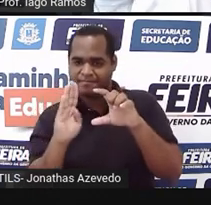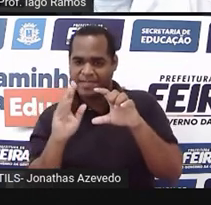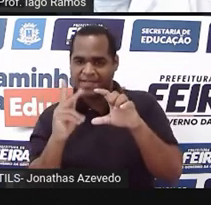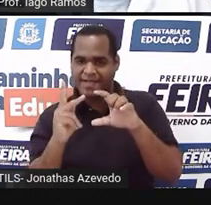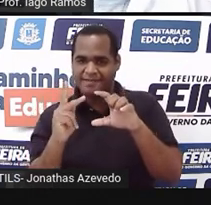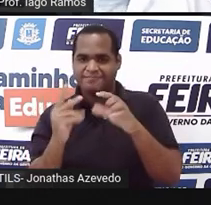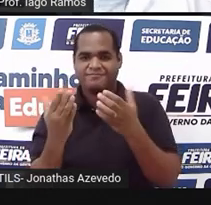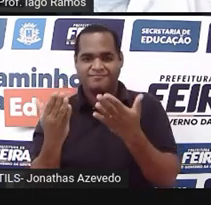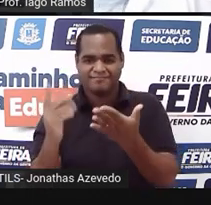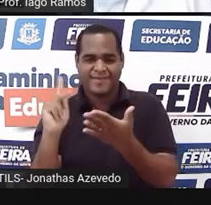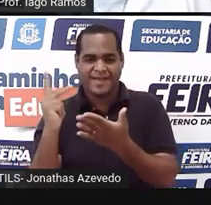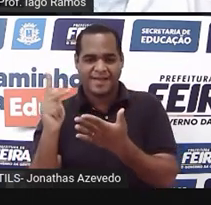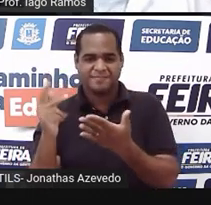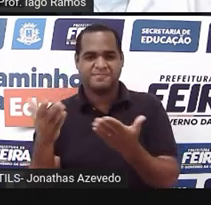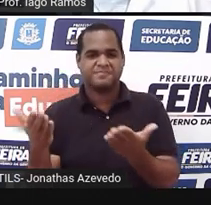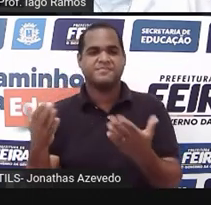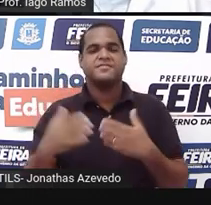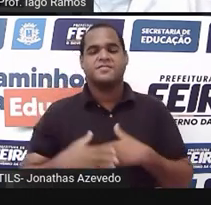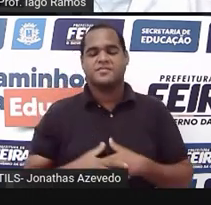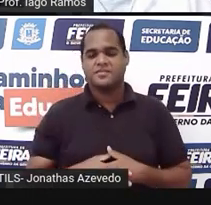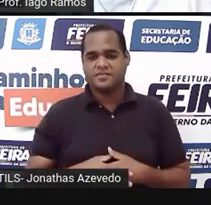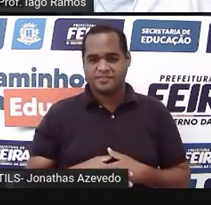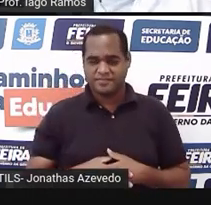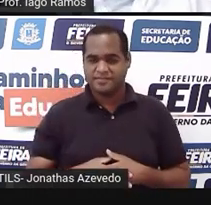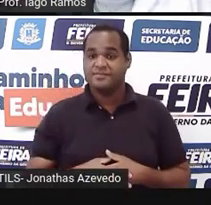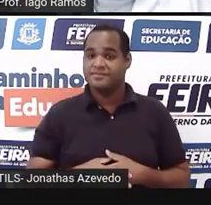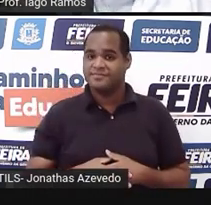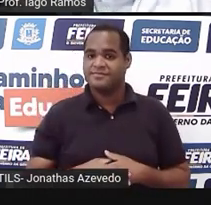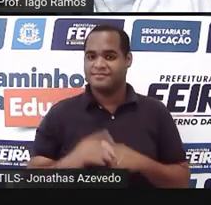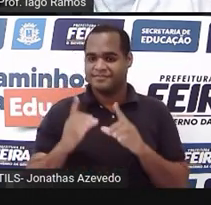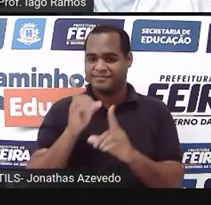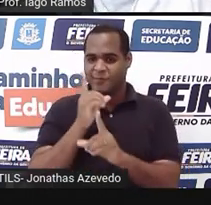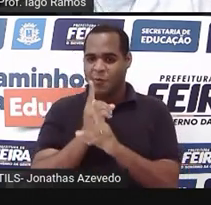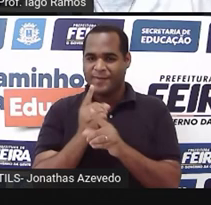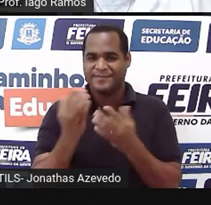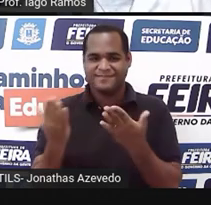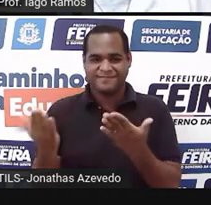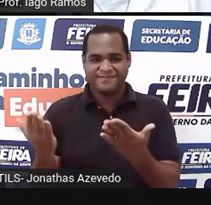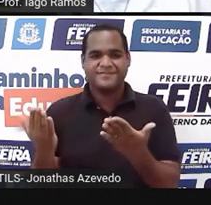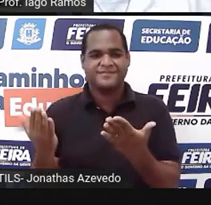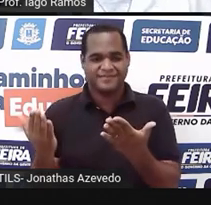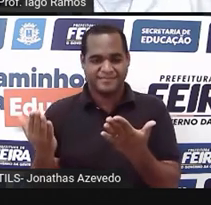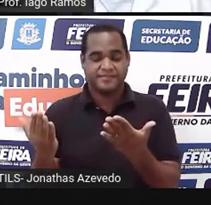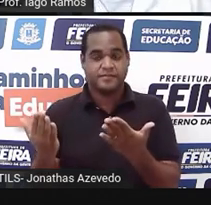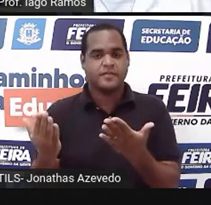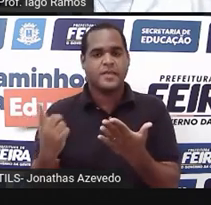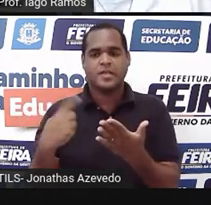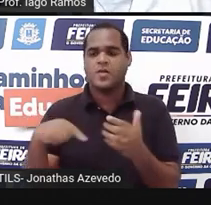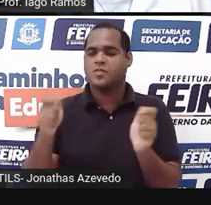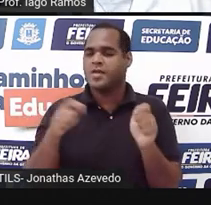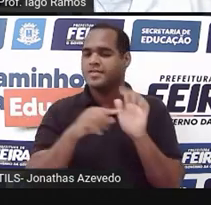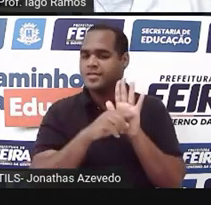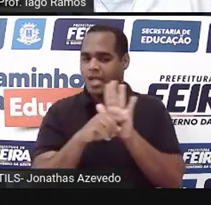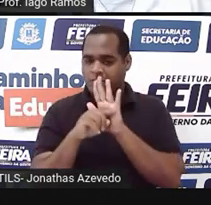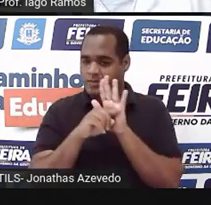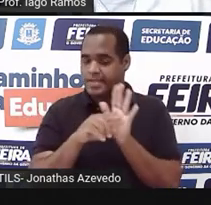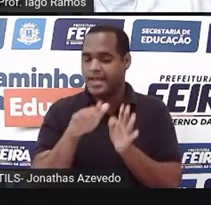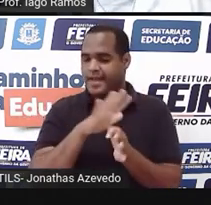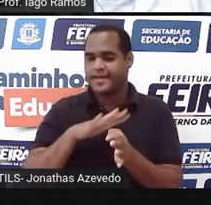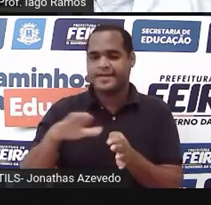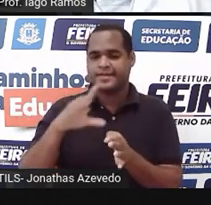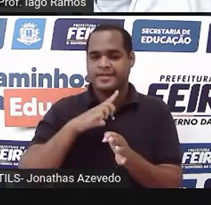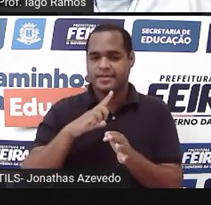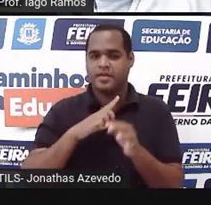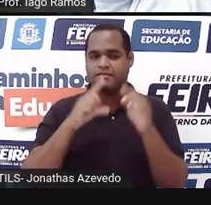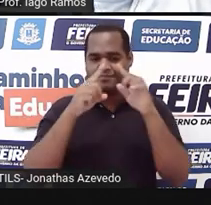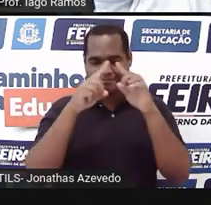tá então a gente encontra a fórmula na raiz pressão e nos ajuda a calcular a área de qualquer